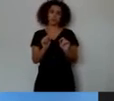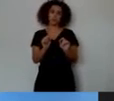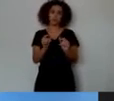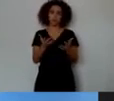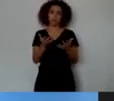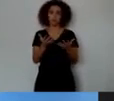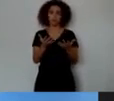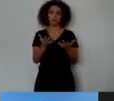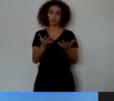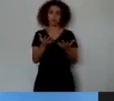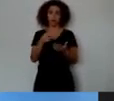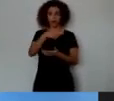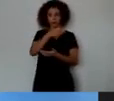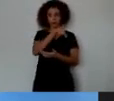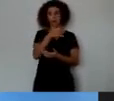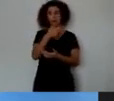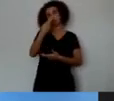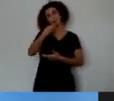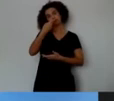E aí a Nayana até falou um pouco